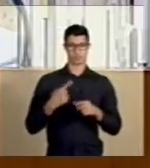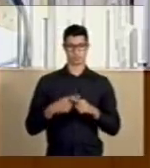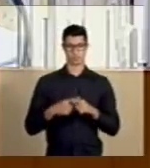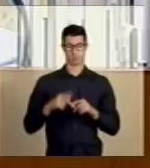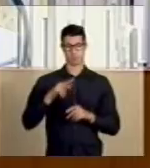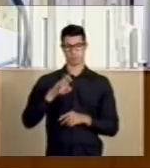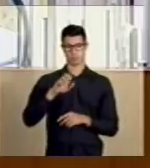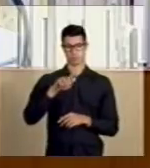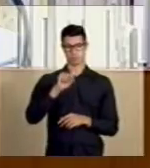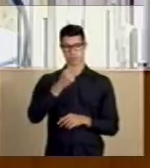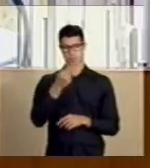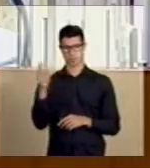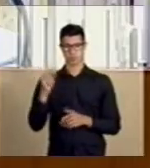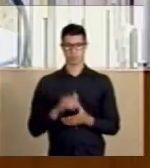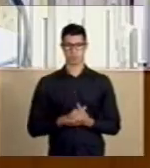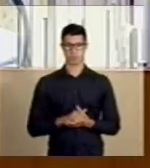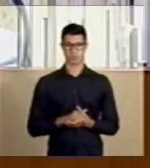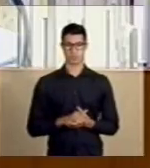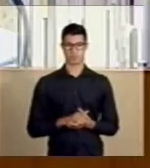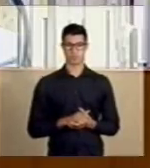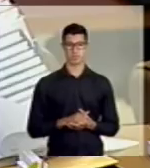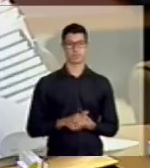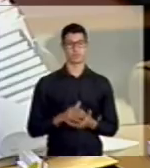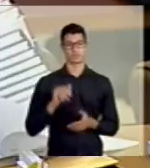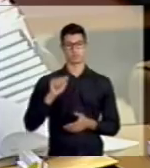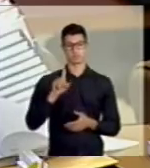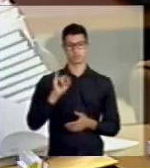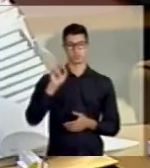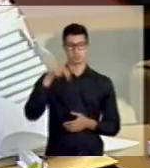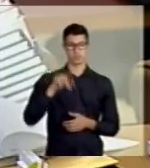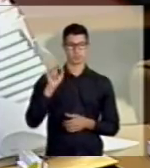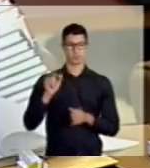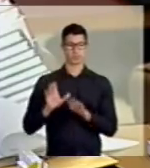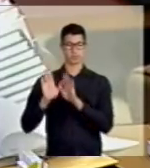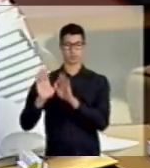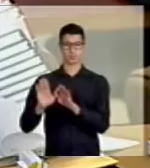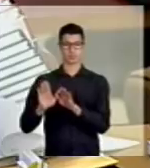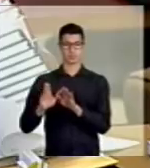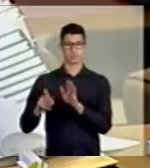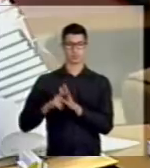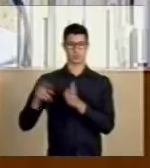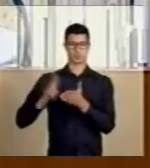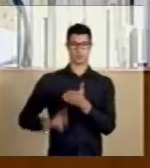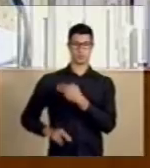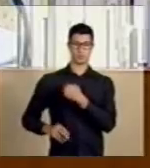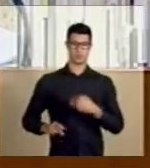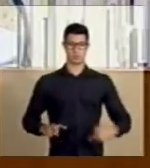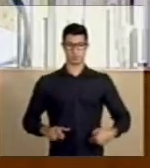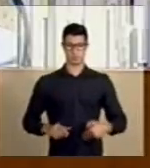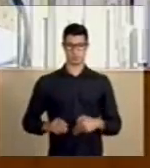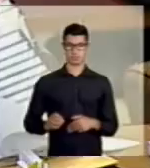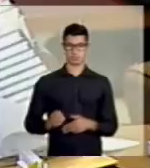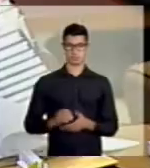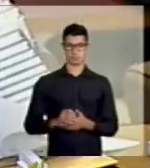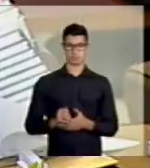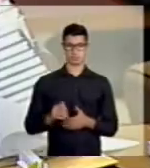pregão. Presidente, no Nadim, quem fica como redator do acordo? Acho que é o ministro... Foi o